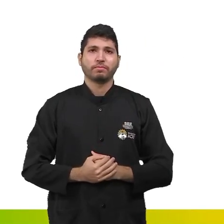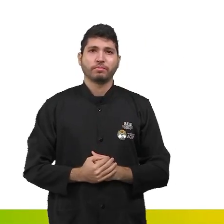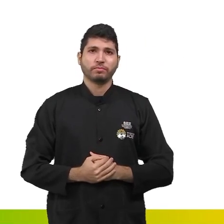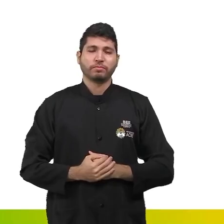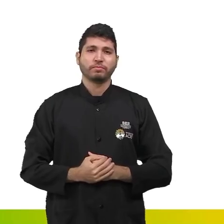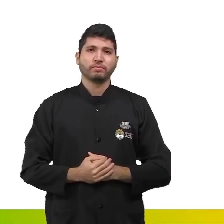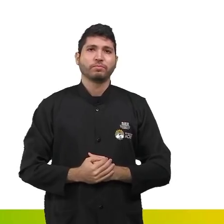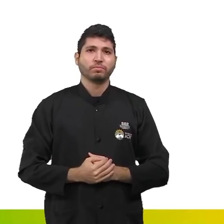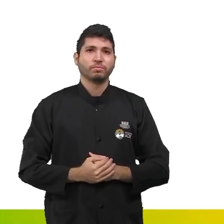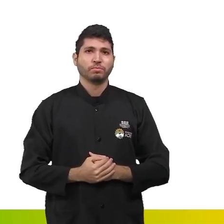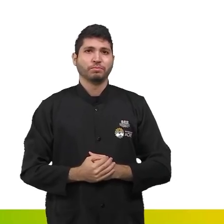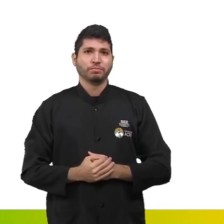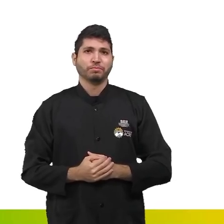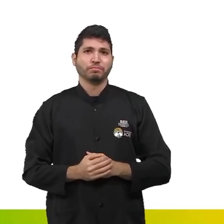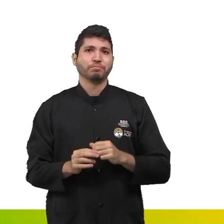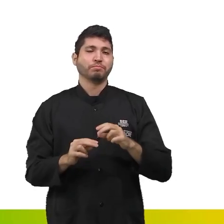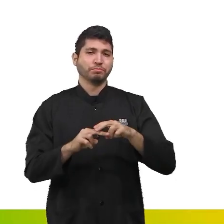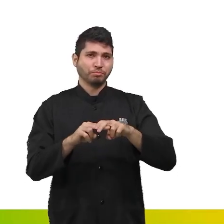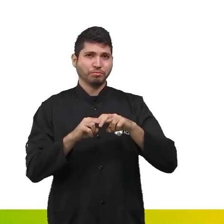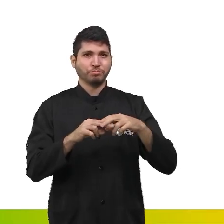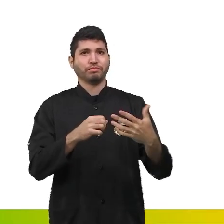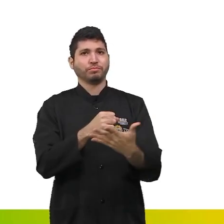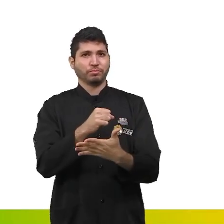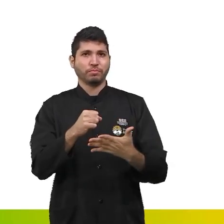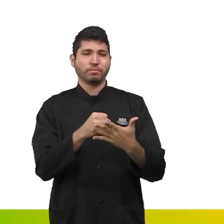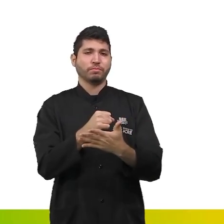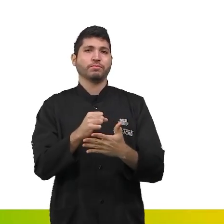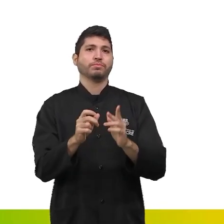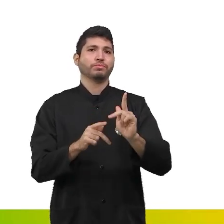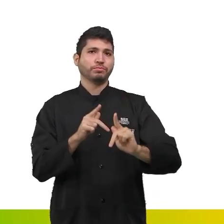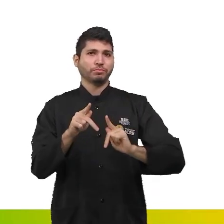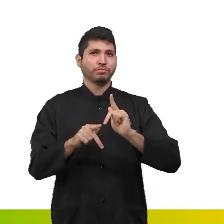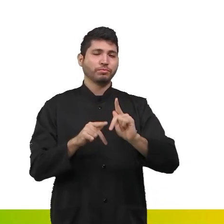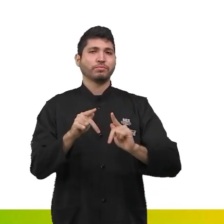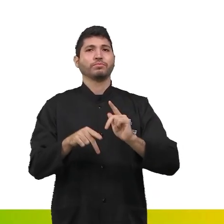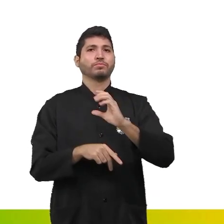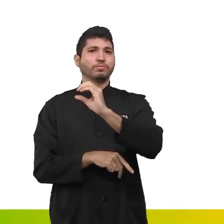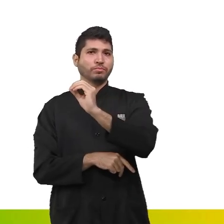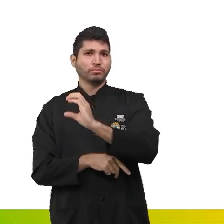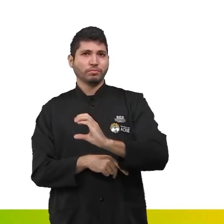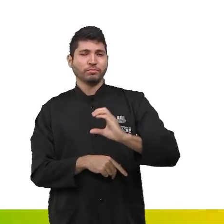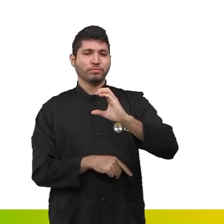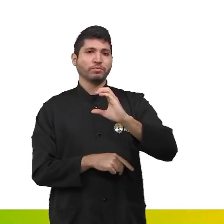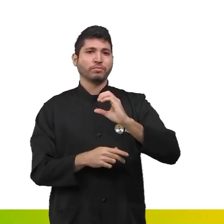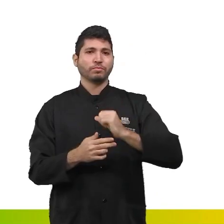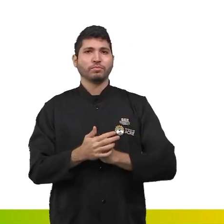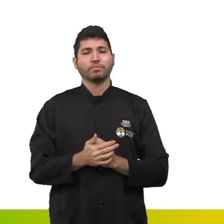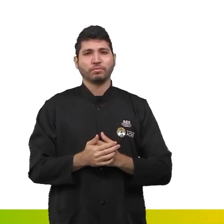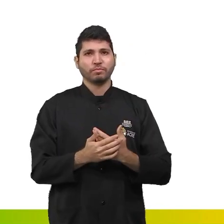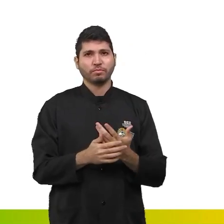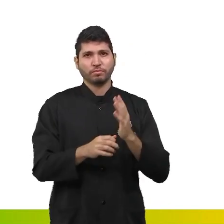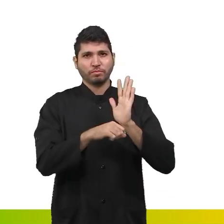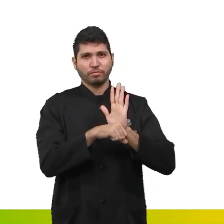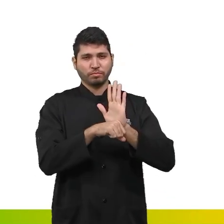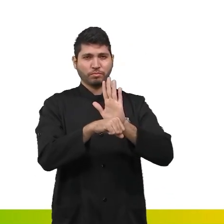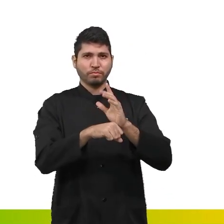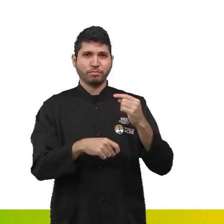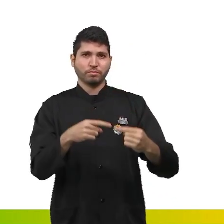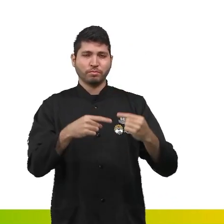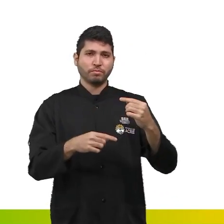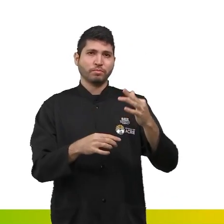civilização ocidental, tá? Suas contribuições em filosofia, política e